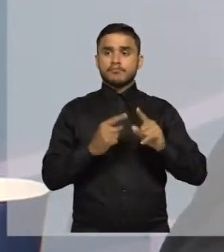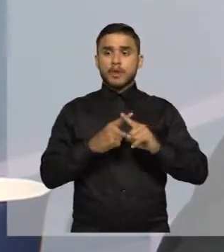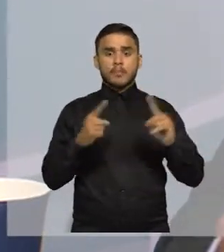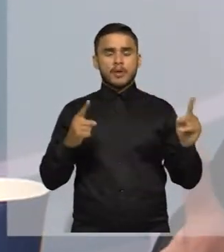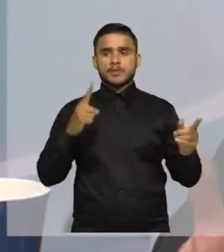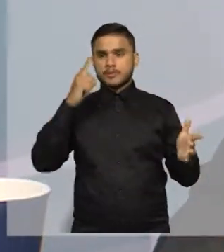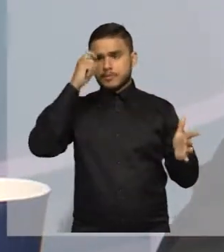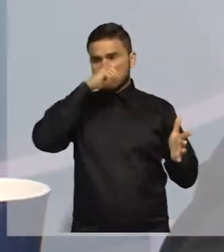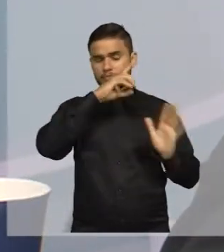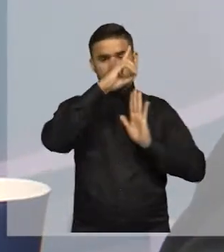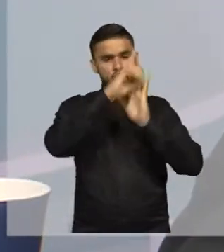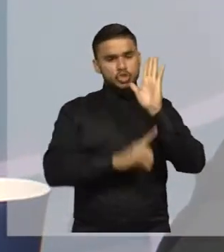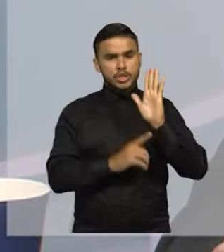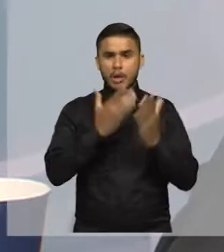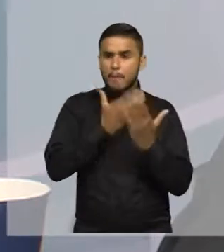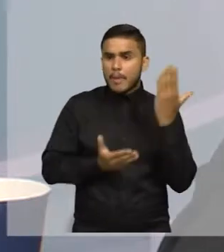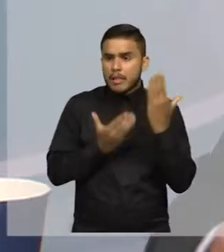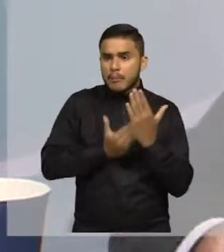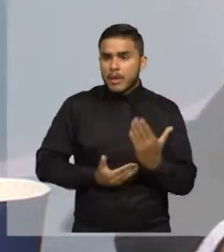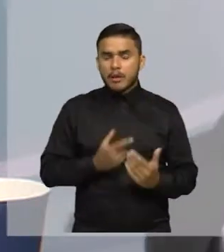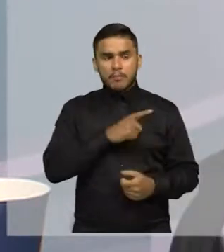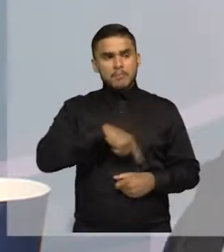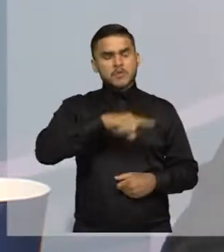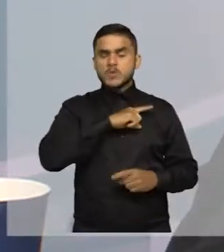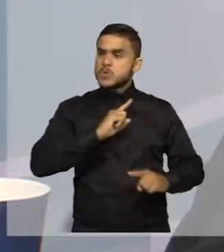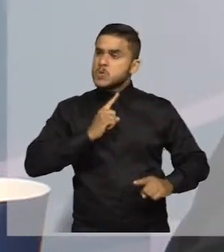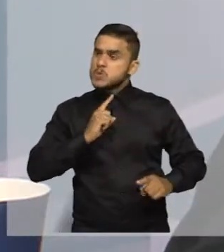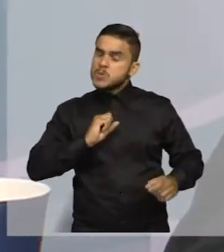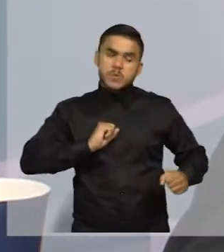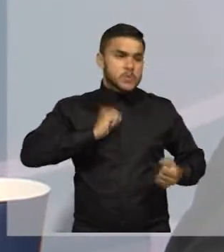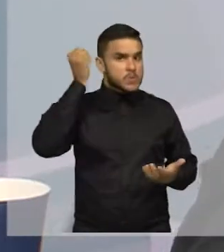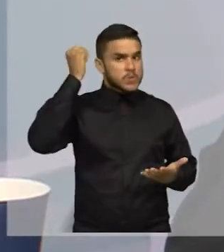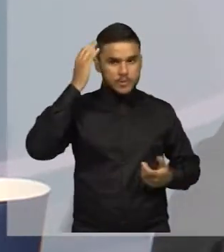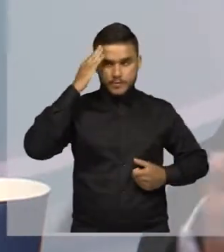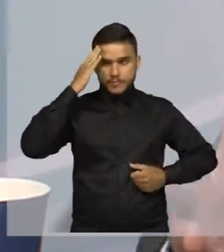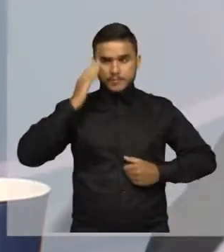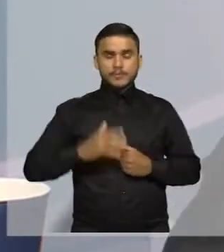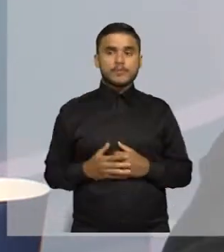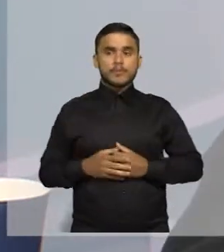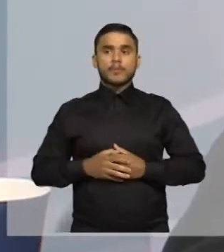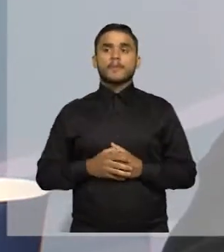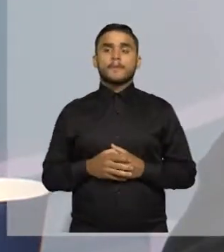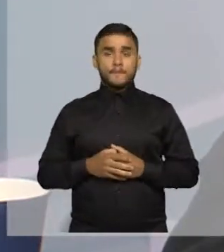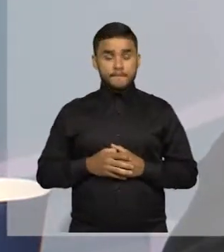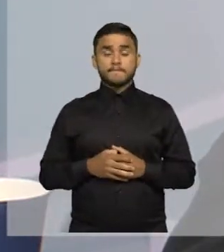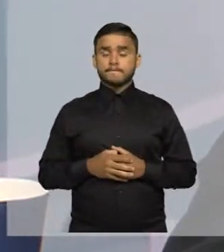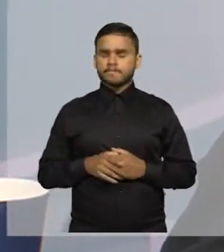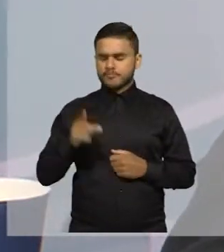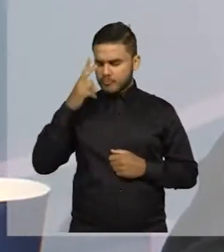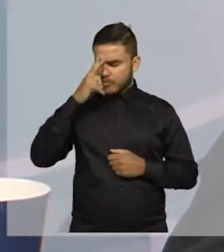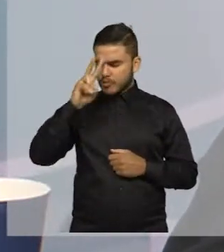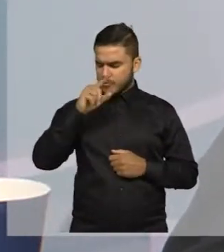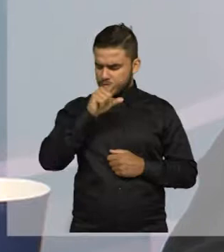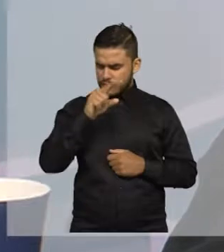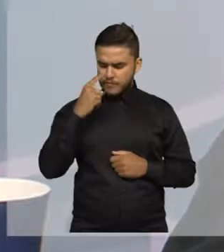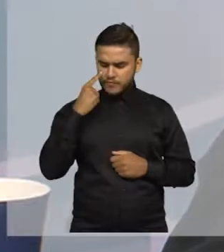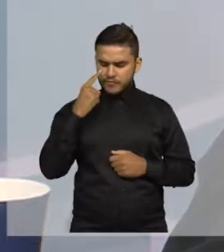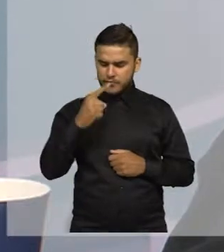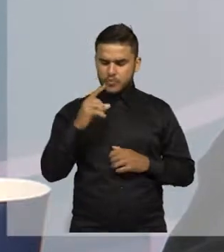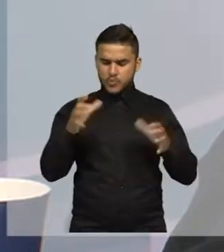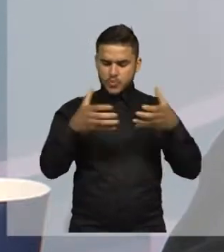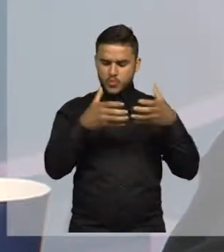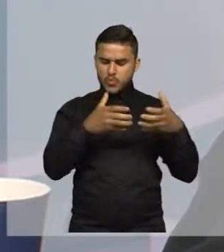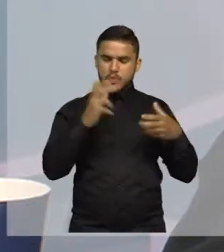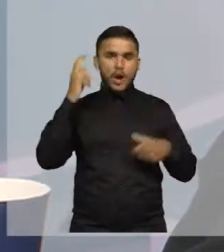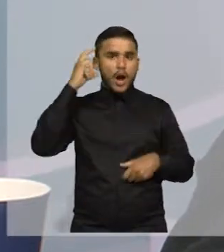de expectativas de direitos e tal, e as pessoas então se revoltam. Eu vi um grupo de moças que compareceram a um programa de